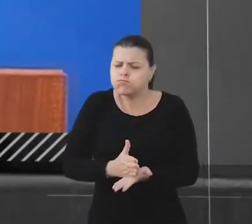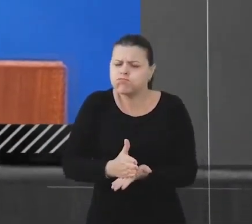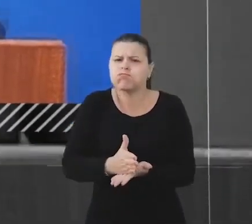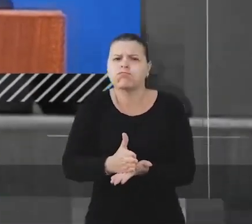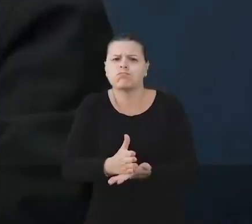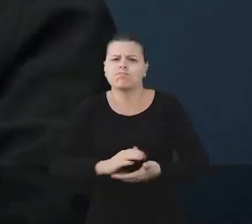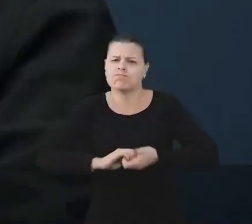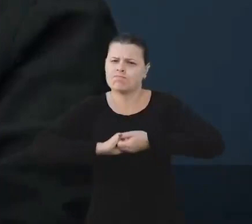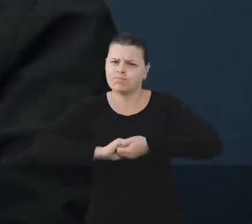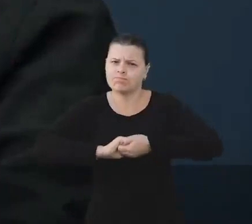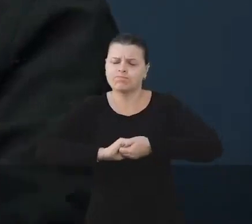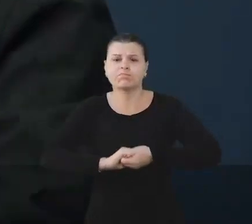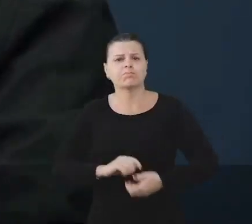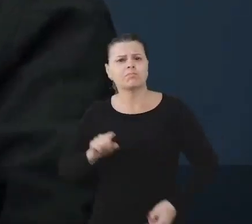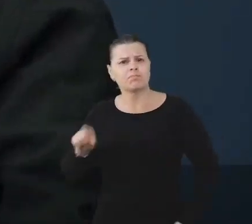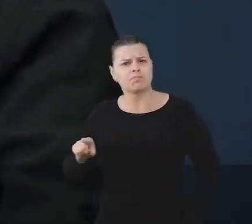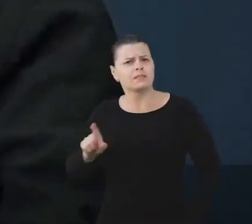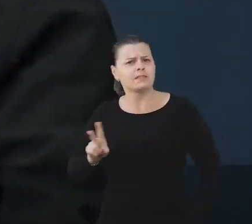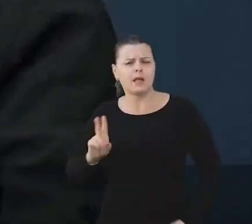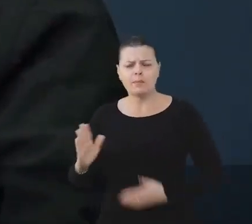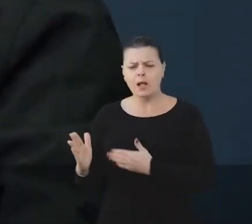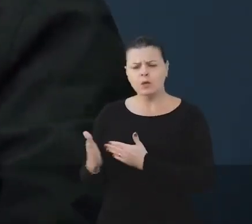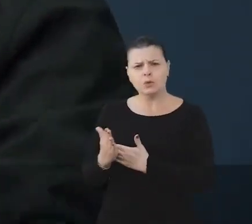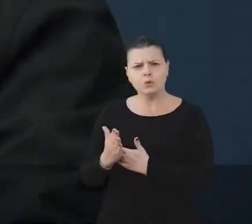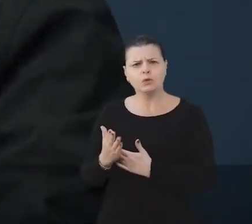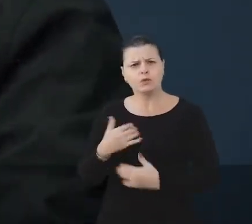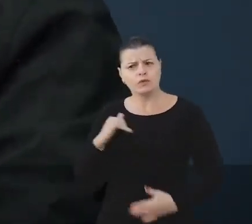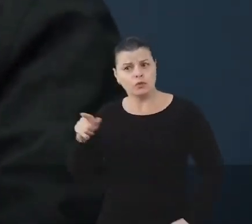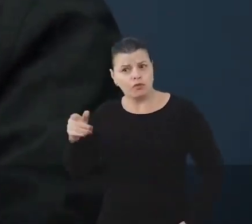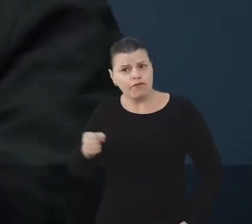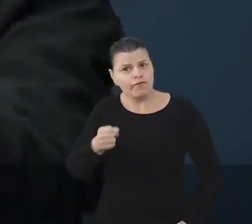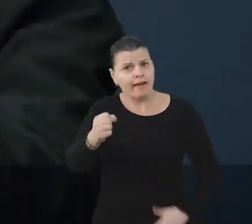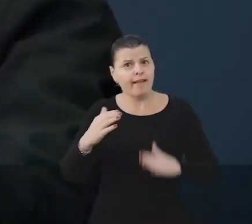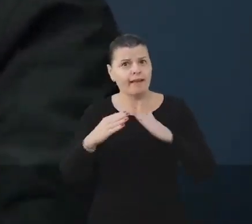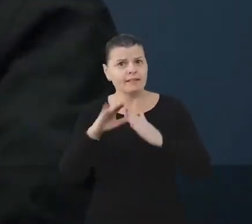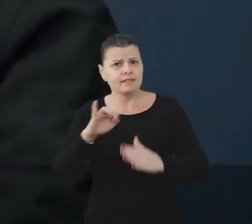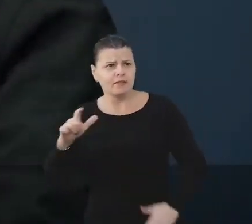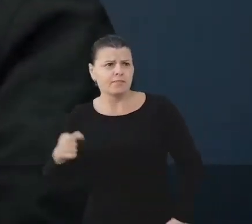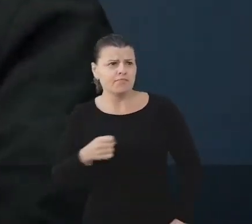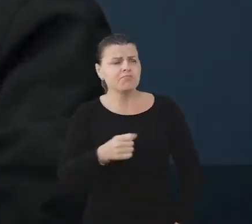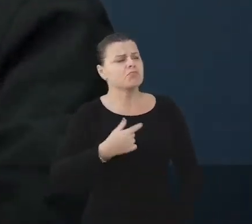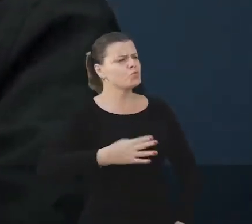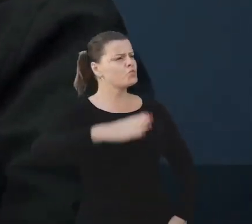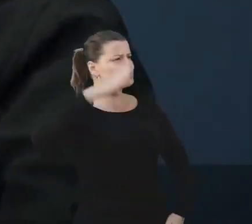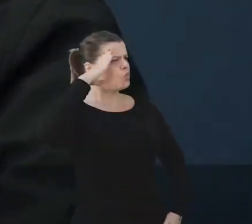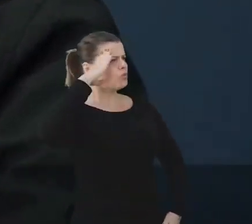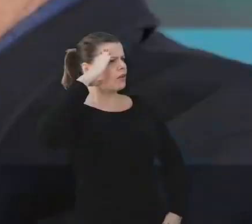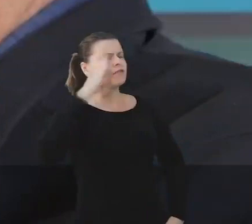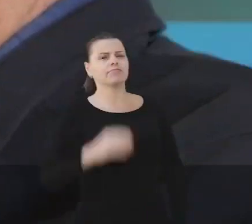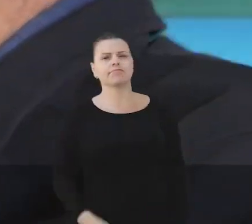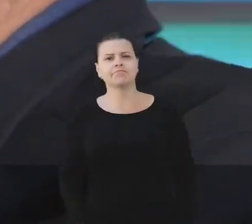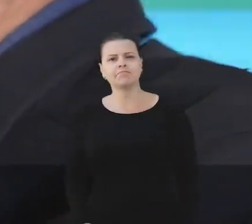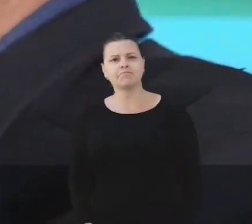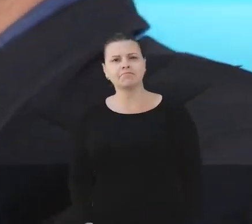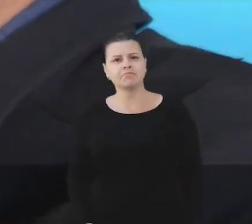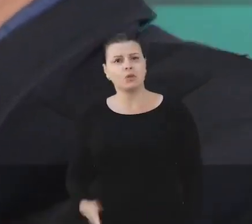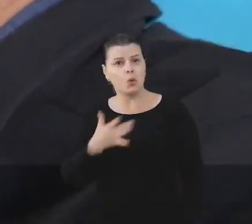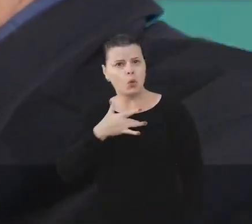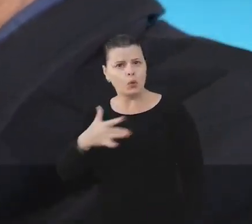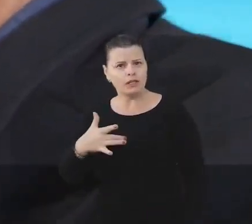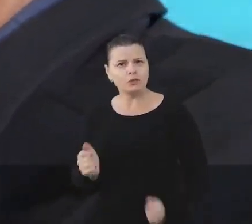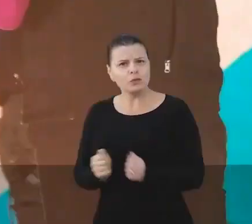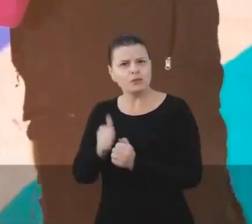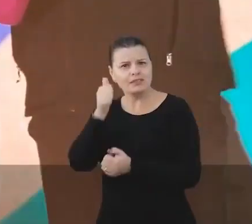leal companheiro. Onyx Lorenzoni foi meu coringa. Onyx, tu vai sair da Casa Civil e vai lá pra não sei onde. Sou soldado. Onyx